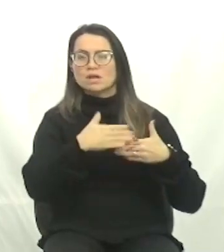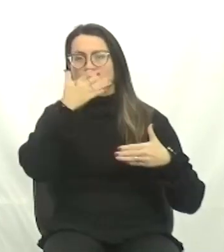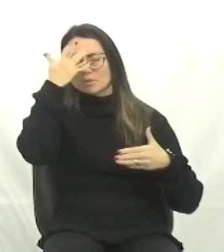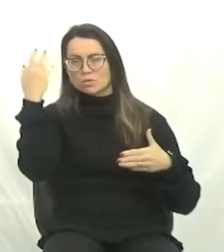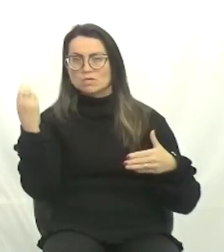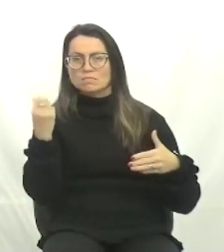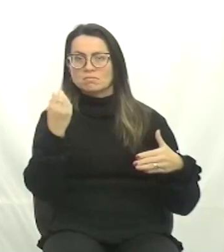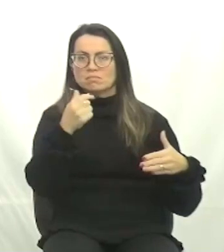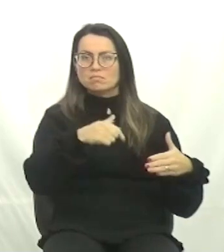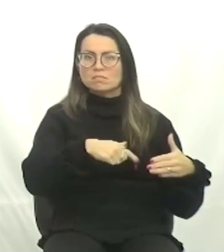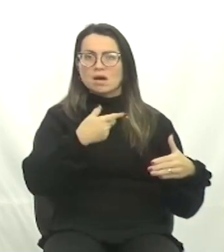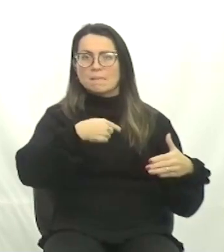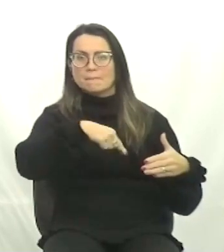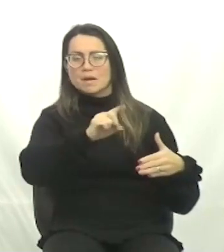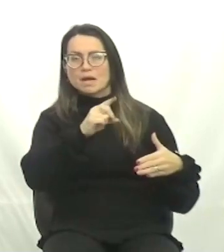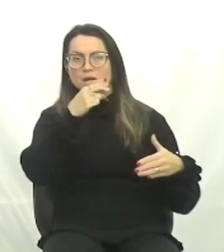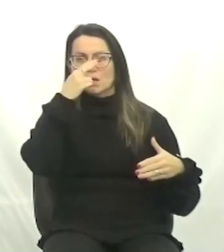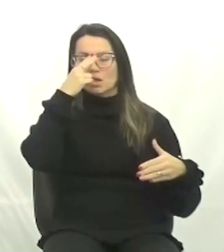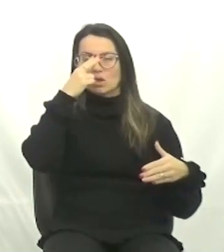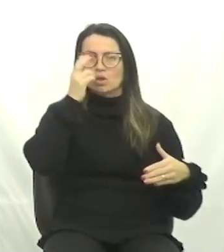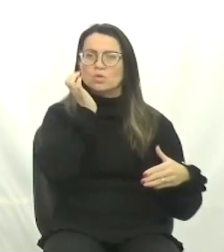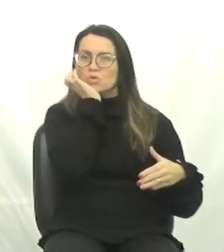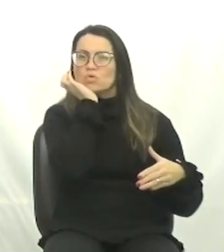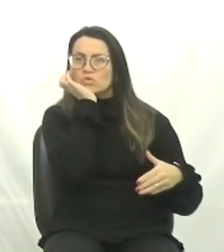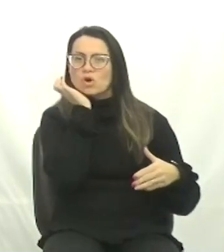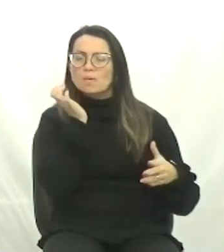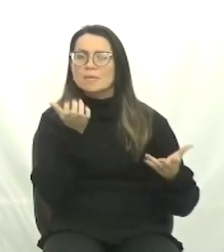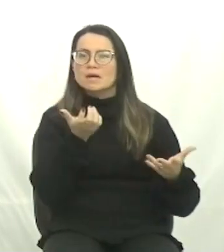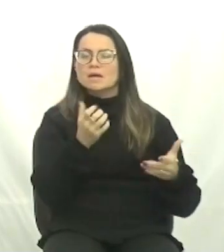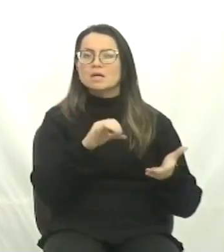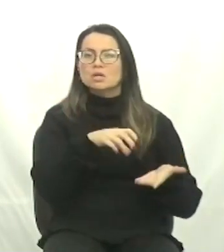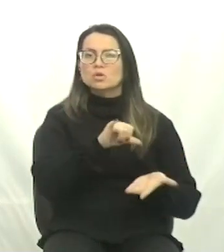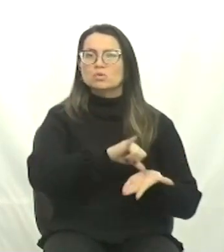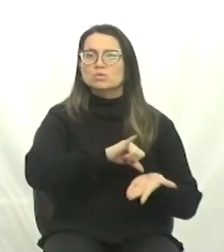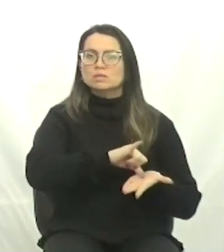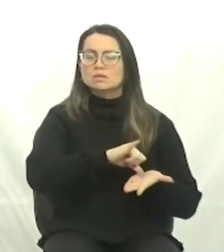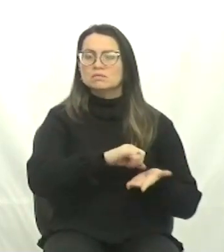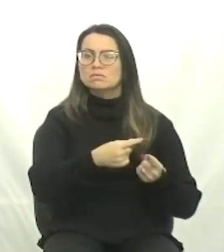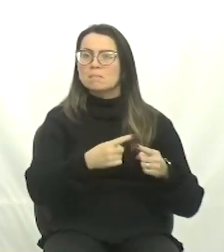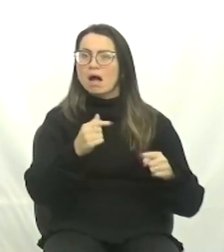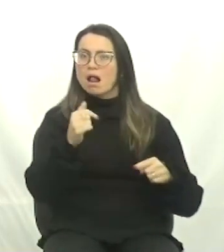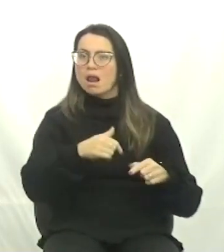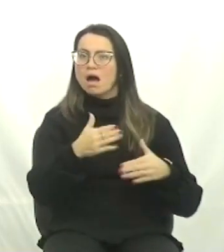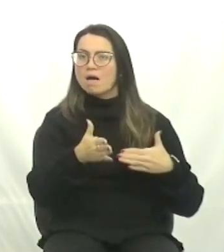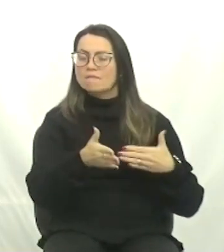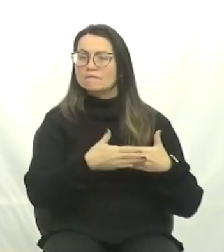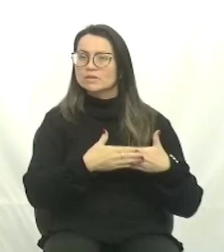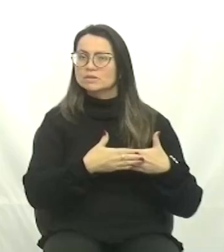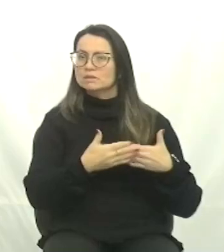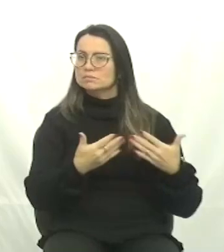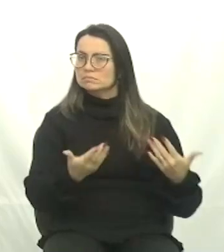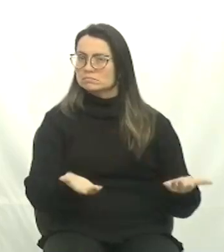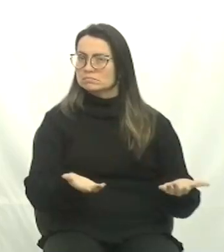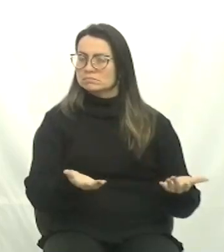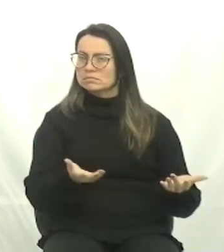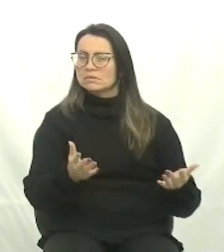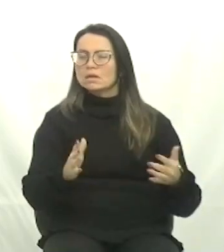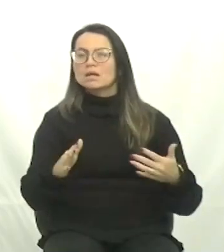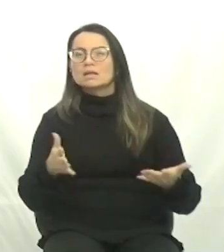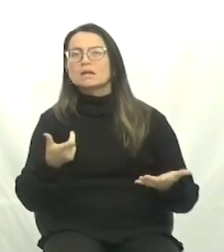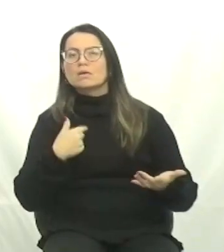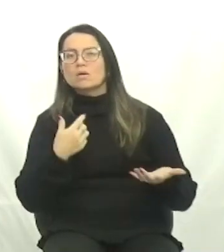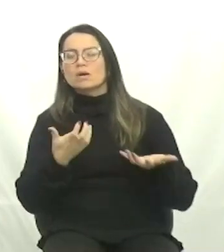para a cidade para ir no shopping, para ir no centro, e estava fechado. Eu quero aqui, então, parabenizar